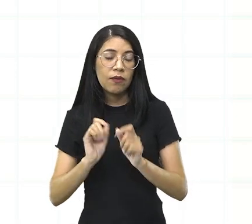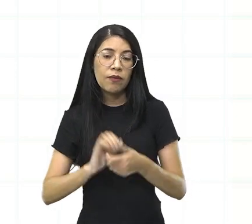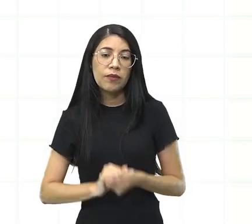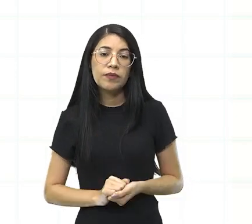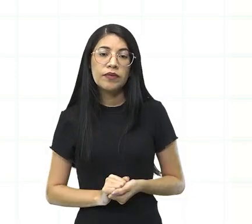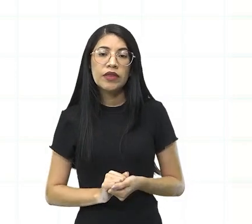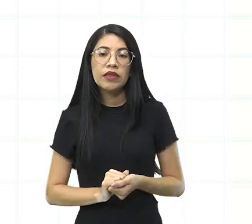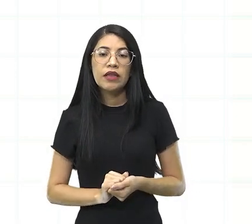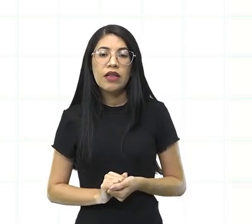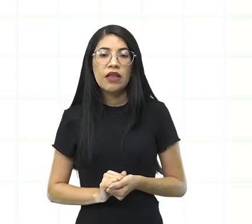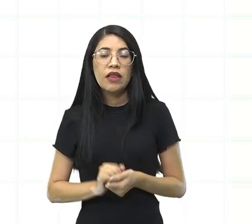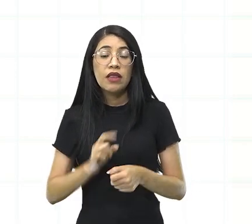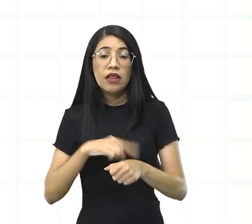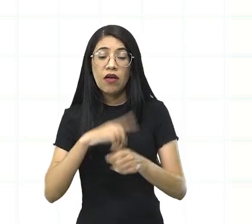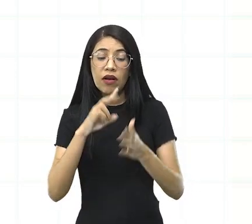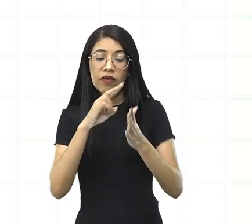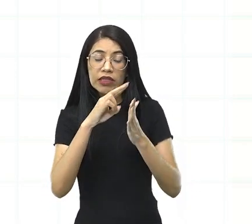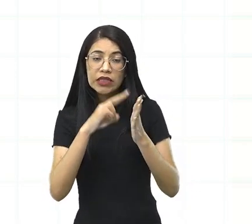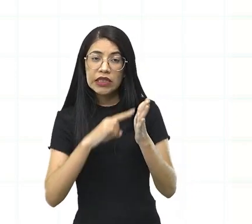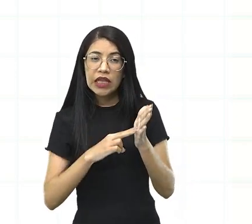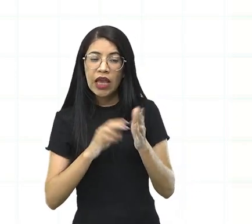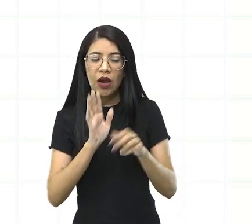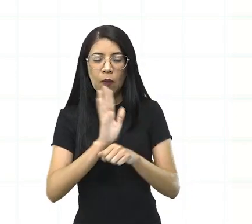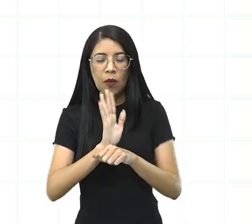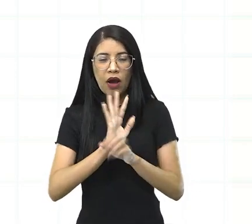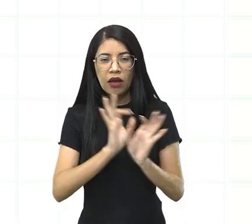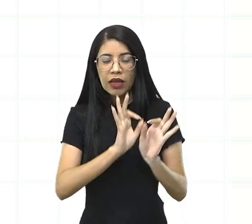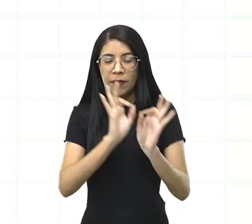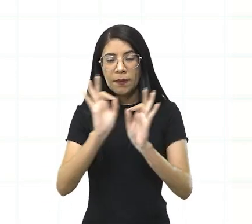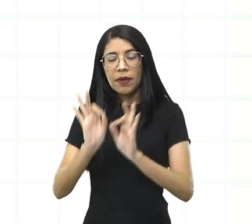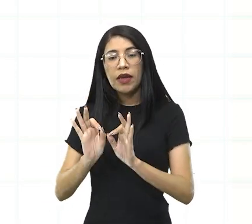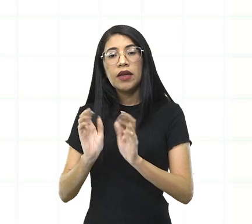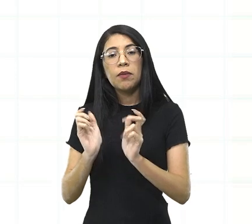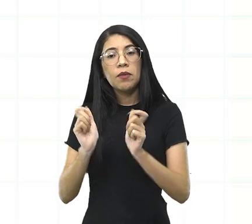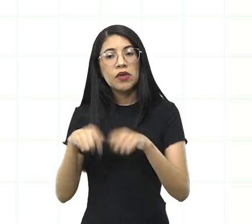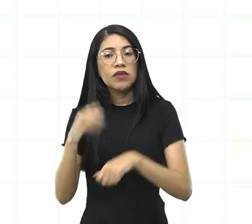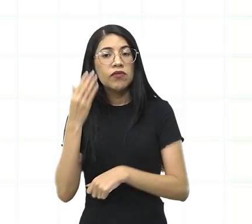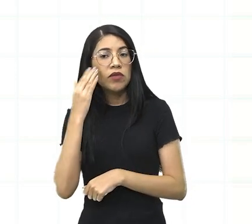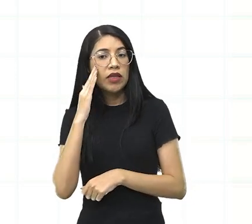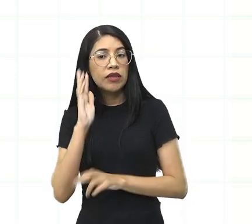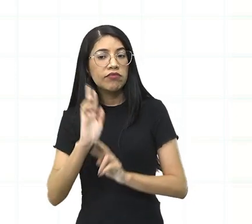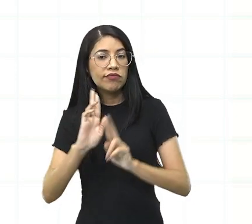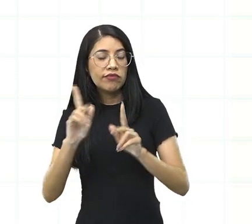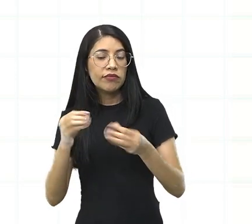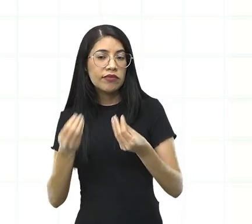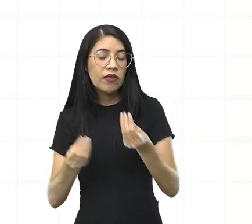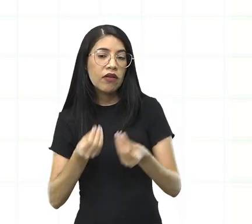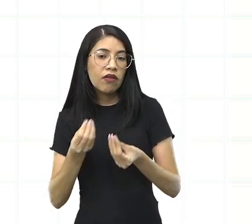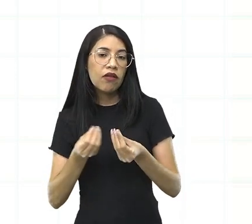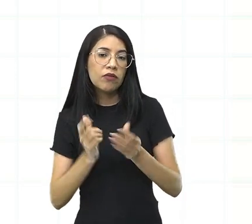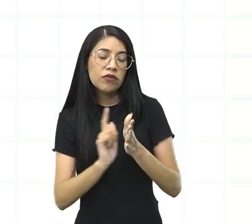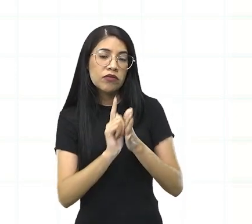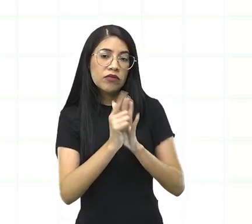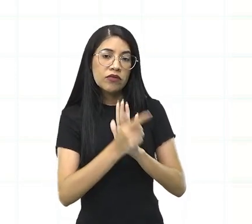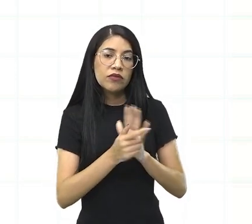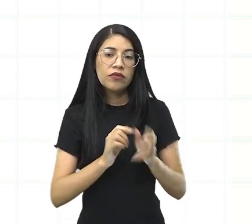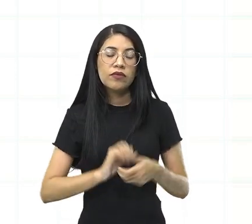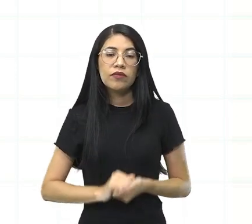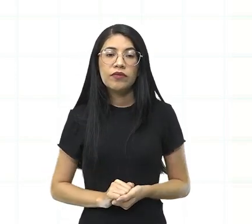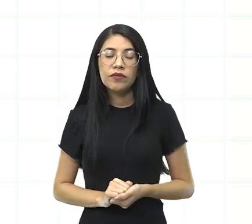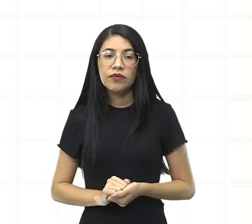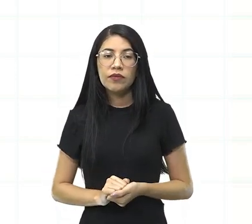quando faz a leitura de uma propaganda, a gente tem um certo entendimento sobre aquele gênero, né?